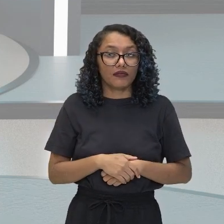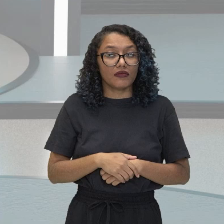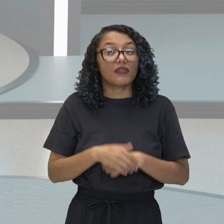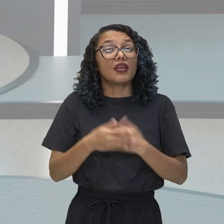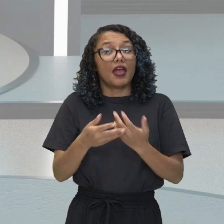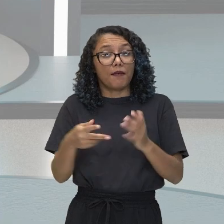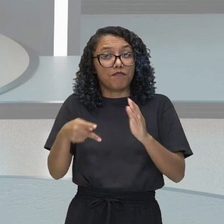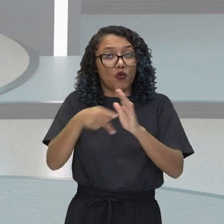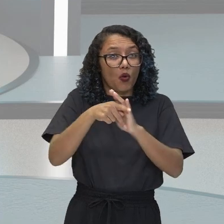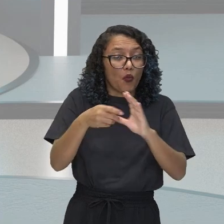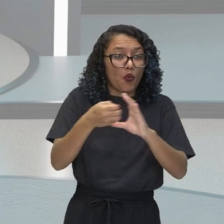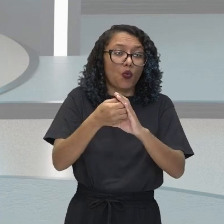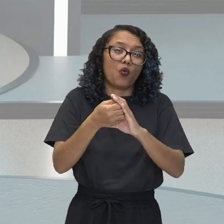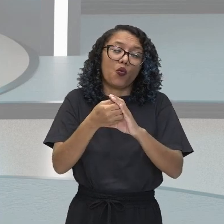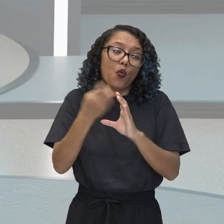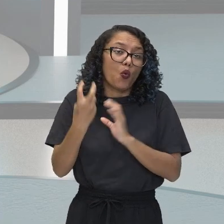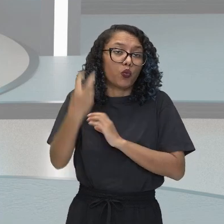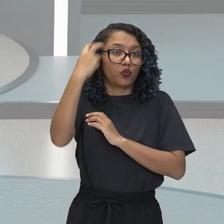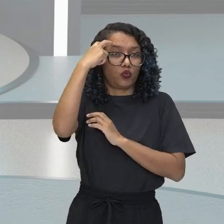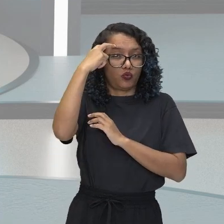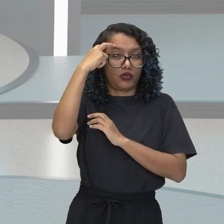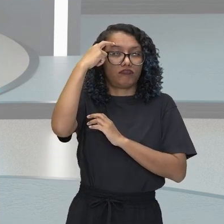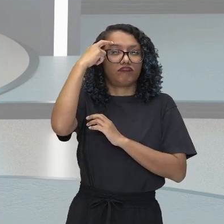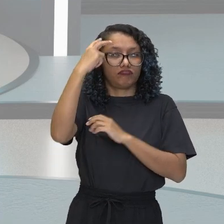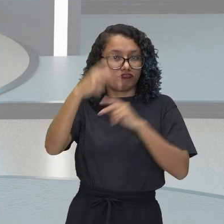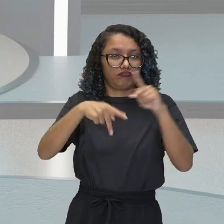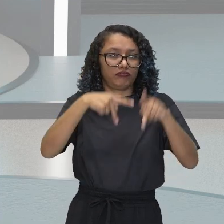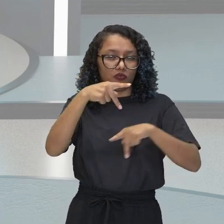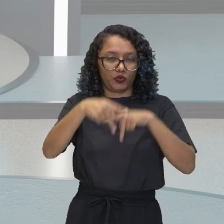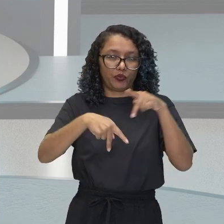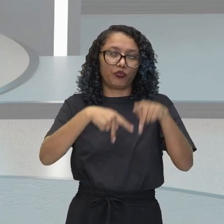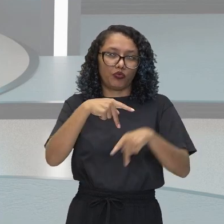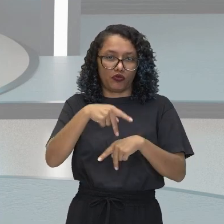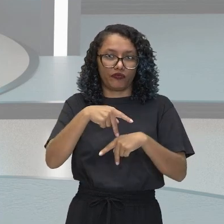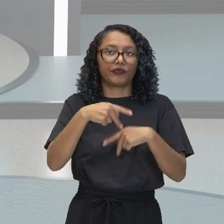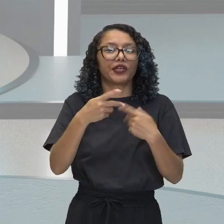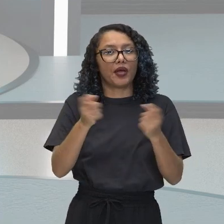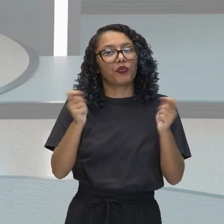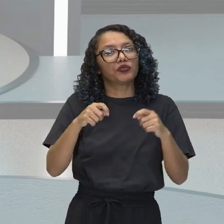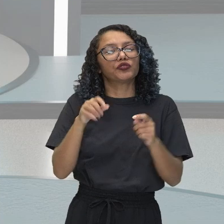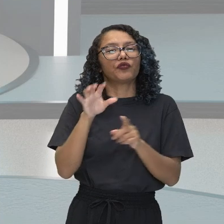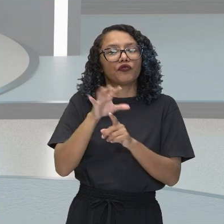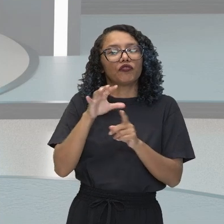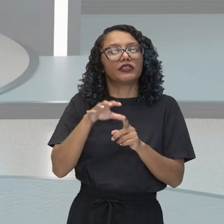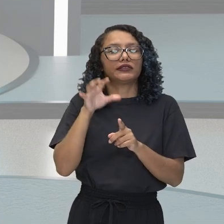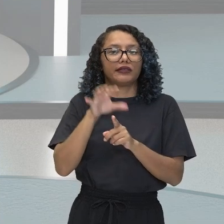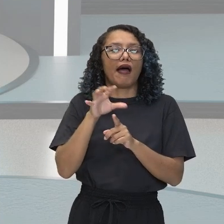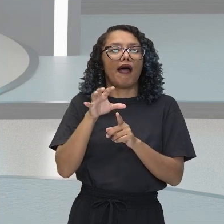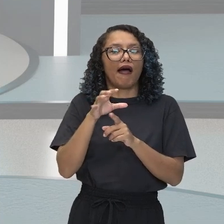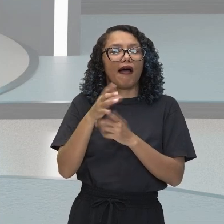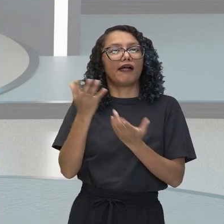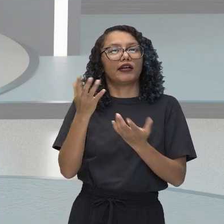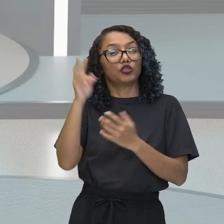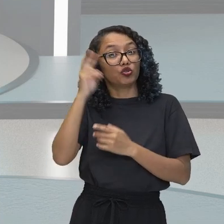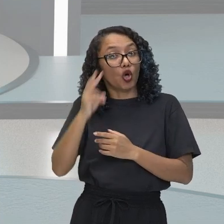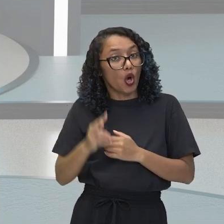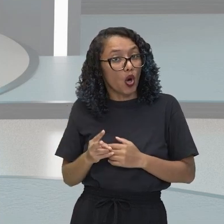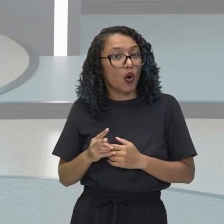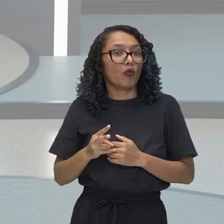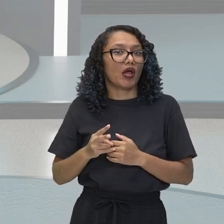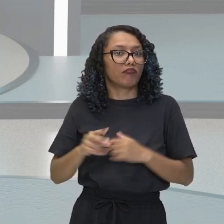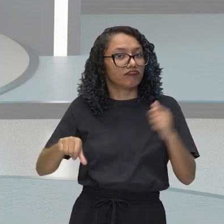do povo. E assim vai ficar marcado na história. Estamos hoje vendo que o corpo